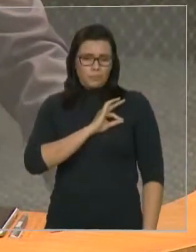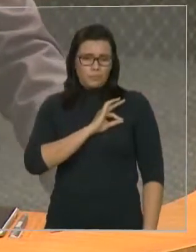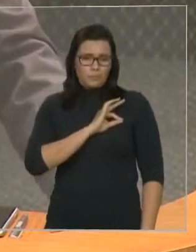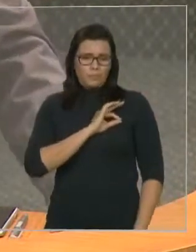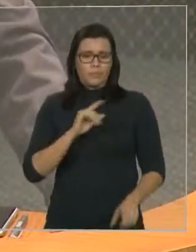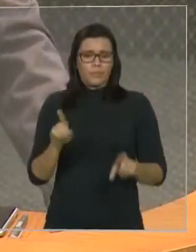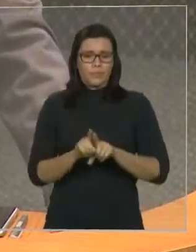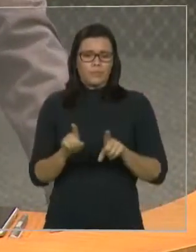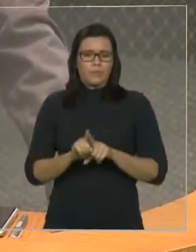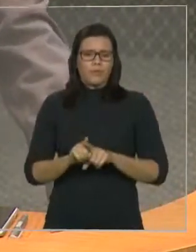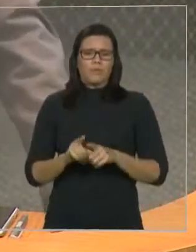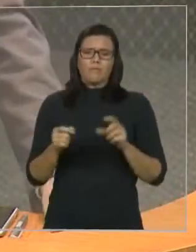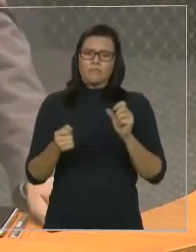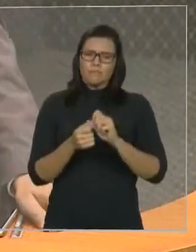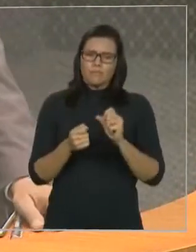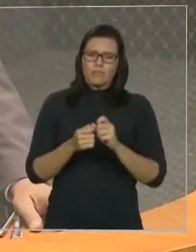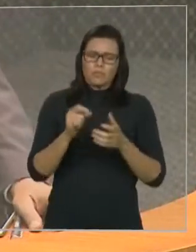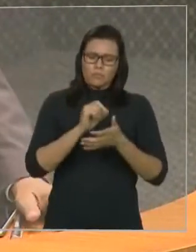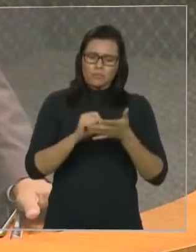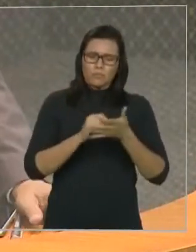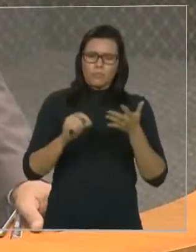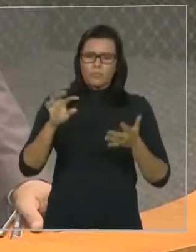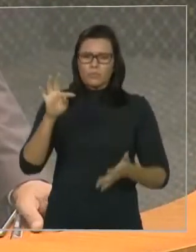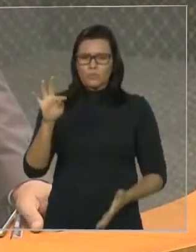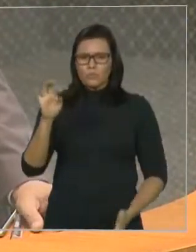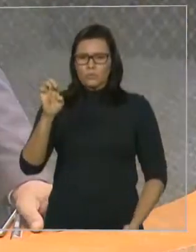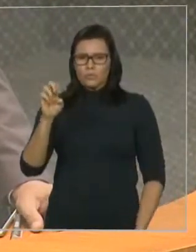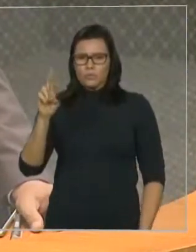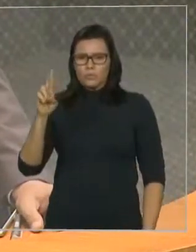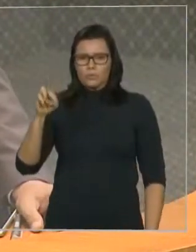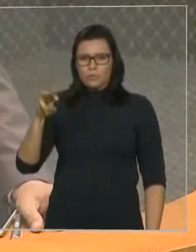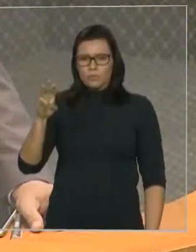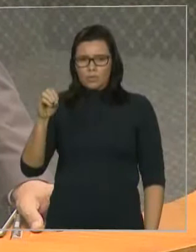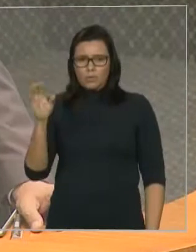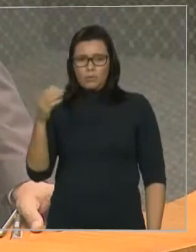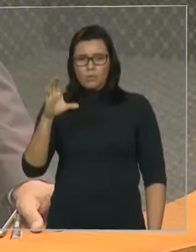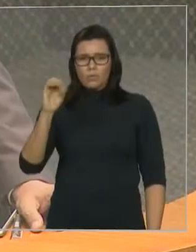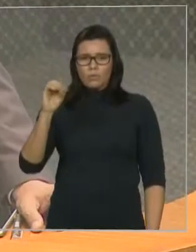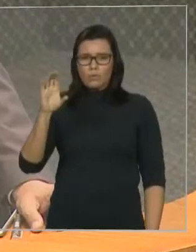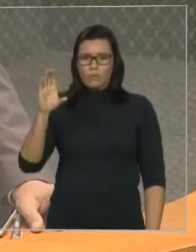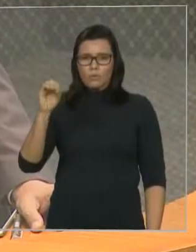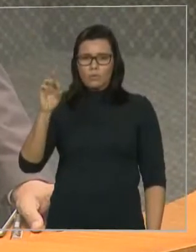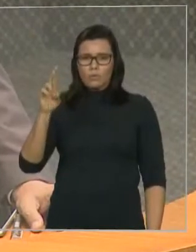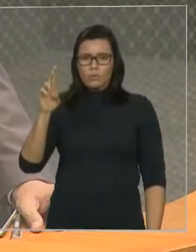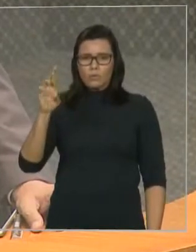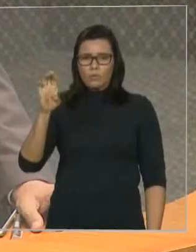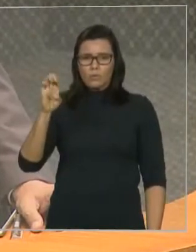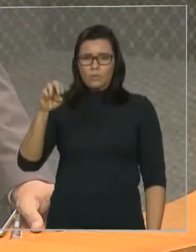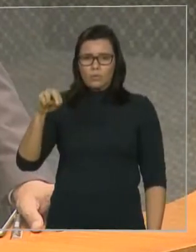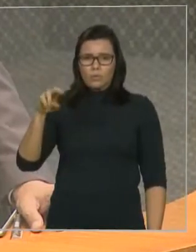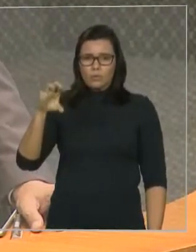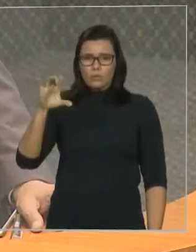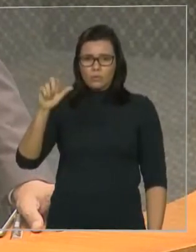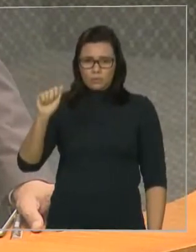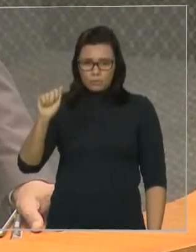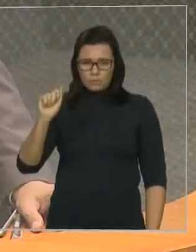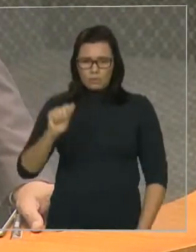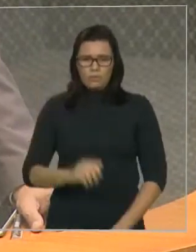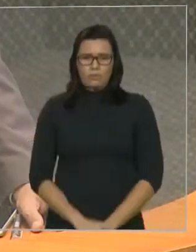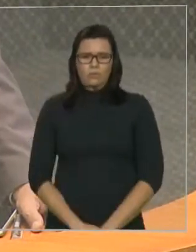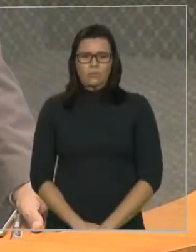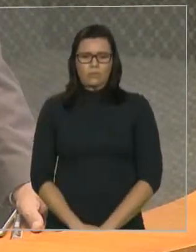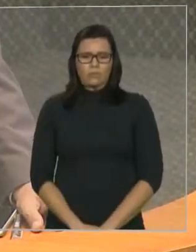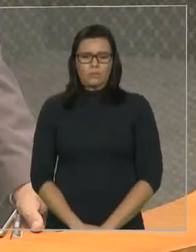lavrado um termo de ocorrência no ato da fiscalização. Em outras palavras, eles querem suprimir